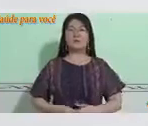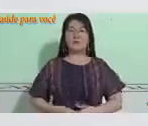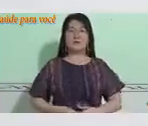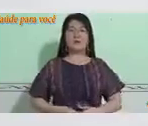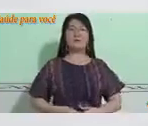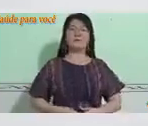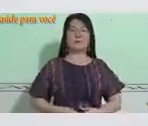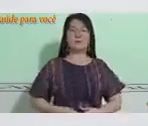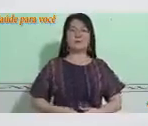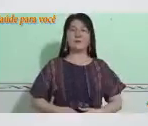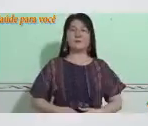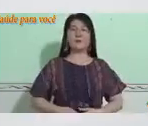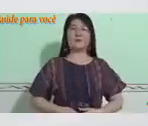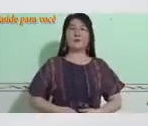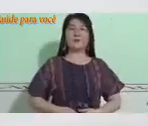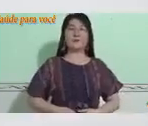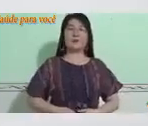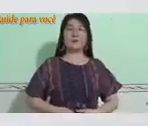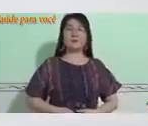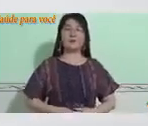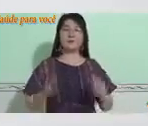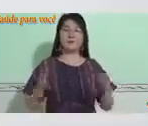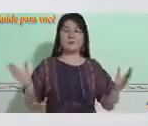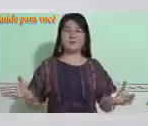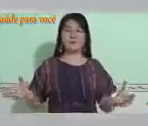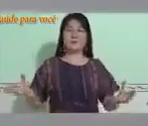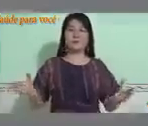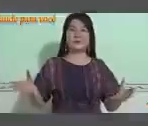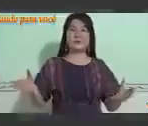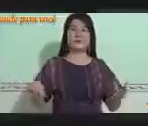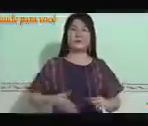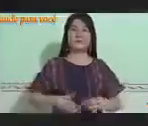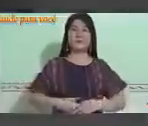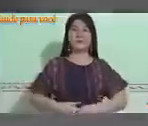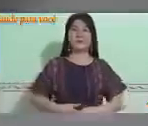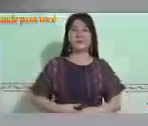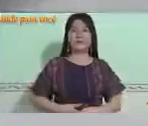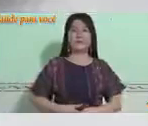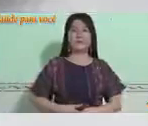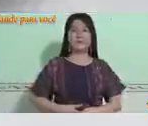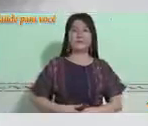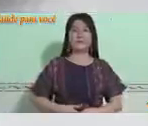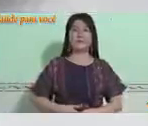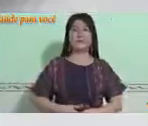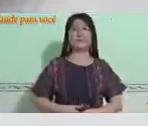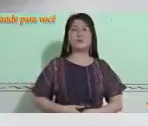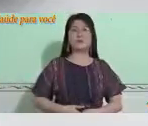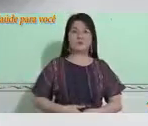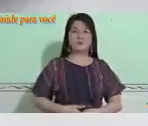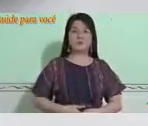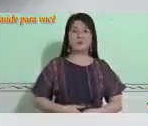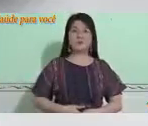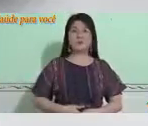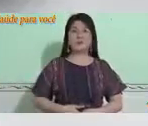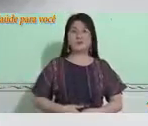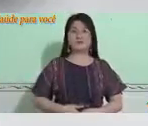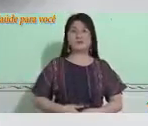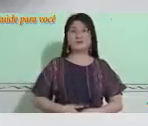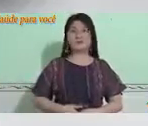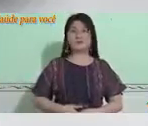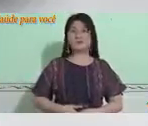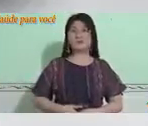LOCALIZACTIROIDE A recuperação da cirurgia é simples, sendo necessário evitar fazer esforços para não provocar